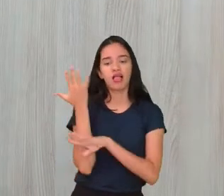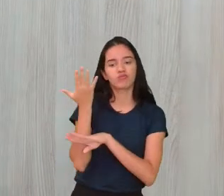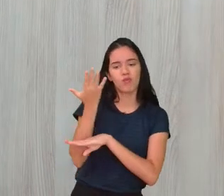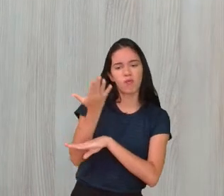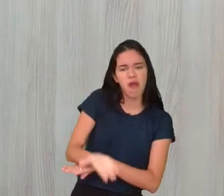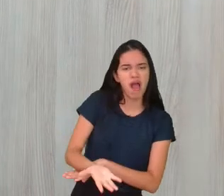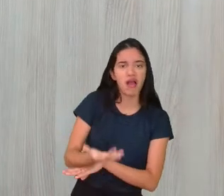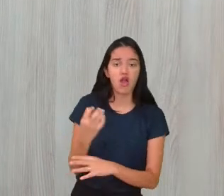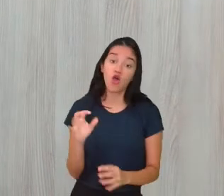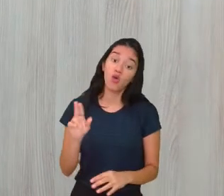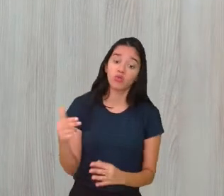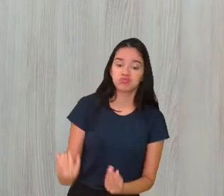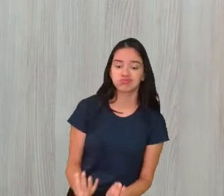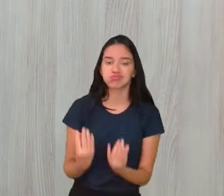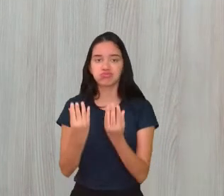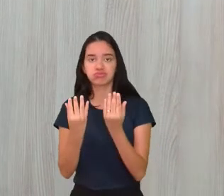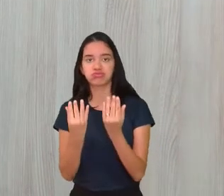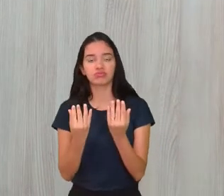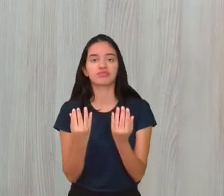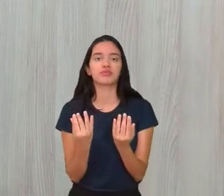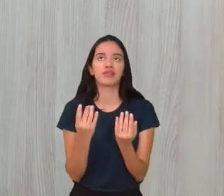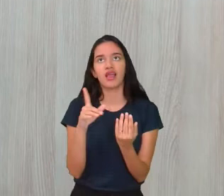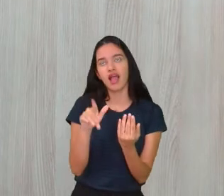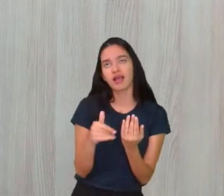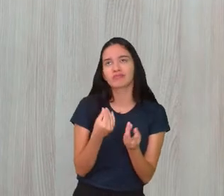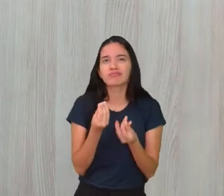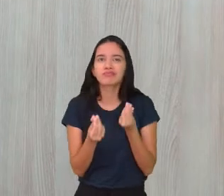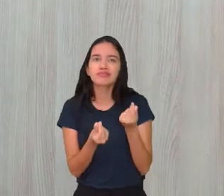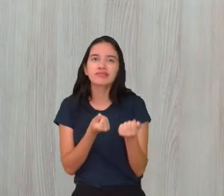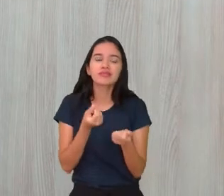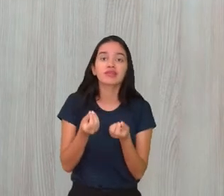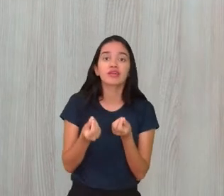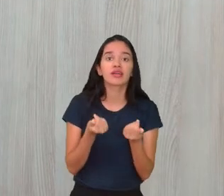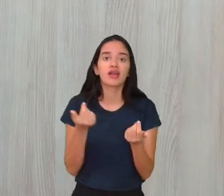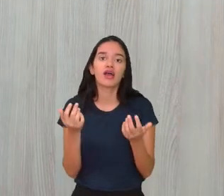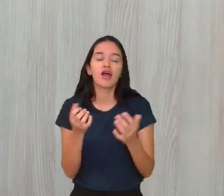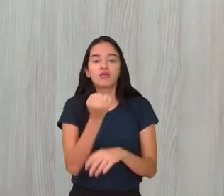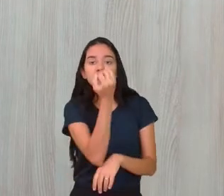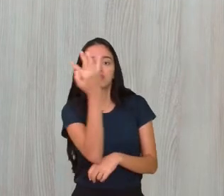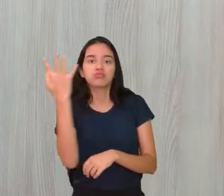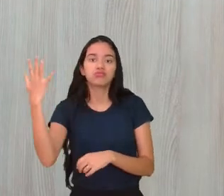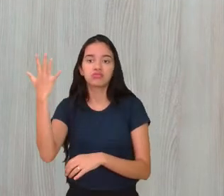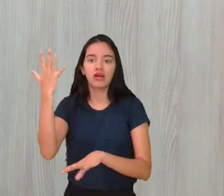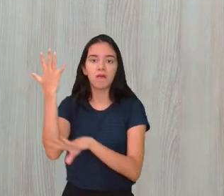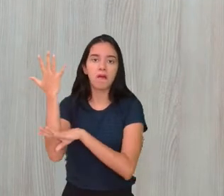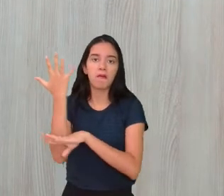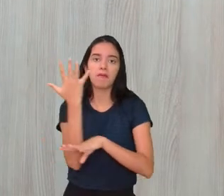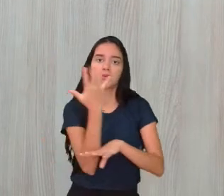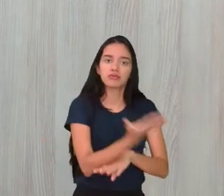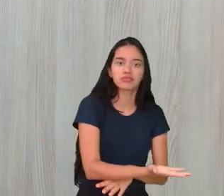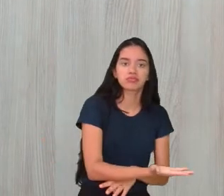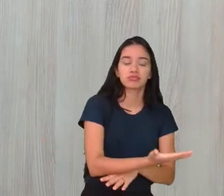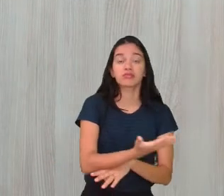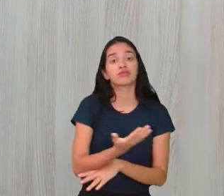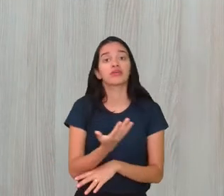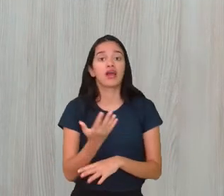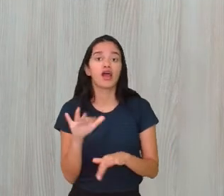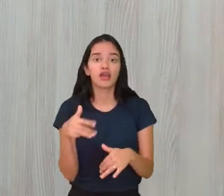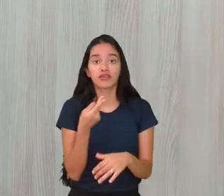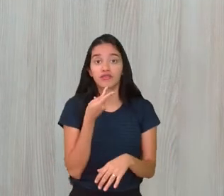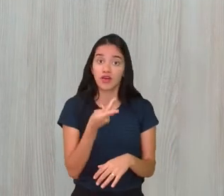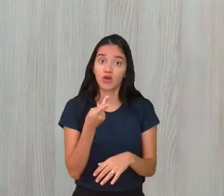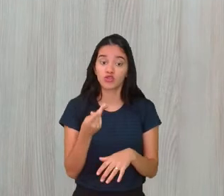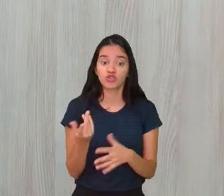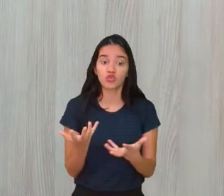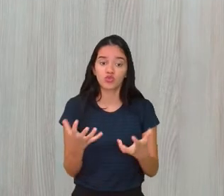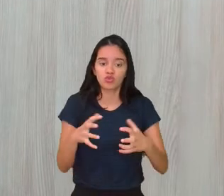assim, uma queimada, né? A derrubada de florestas. Ela falou aí só do